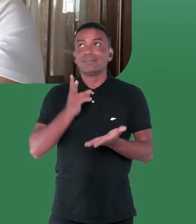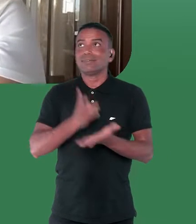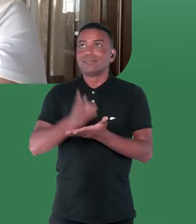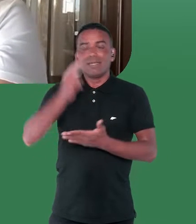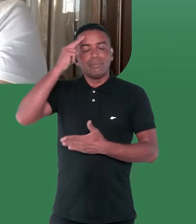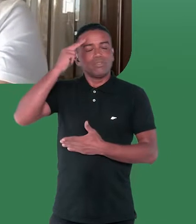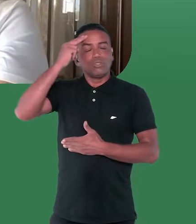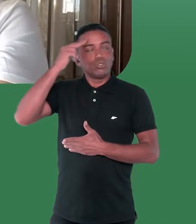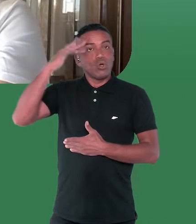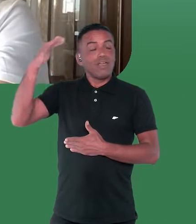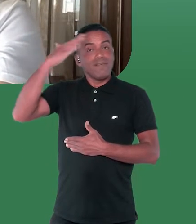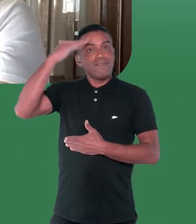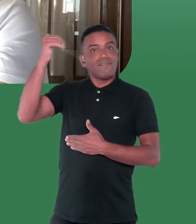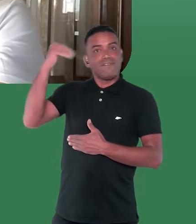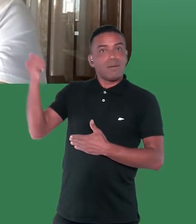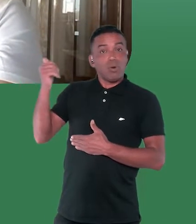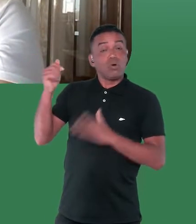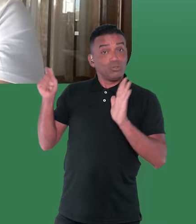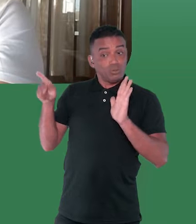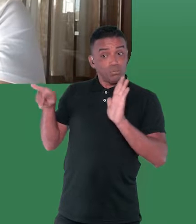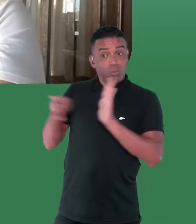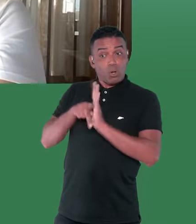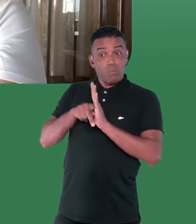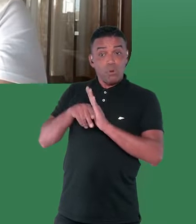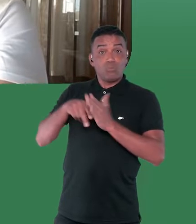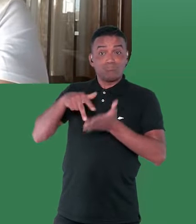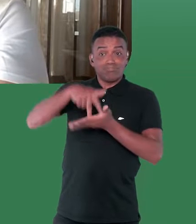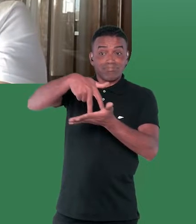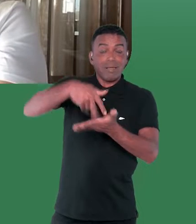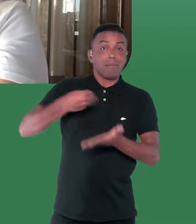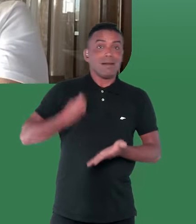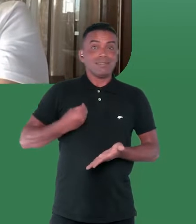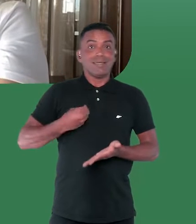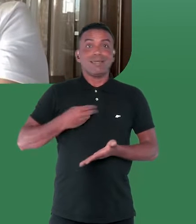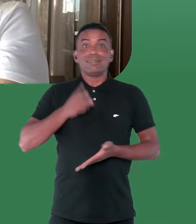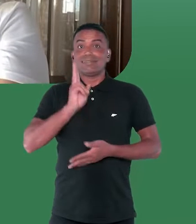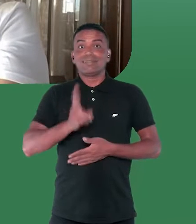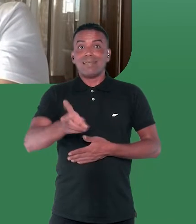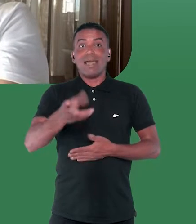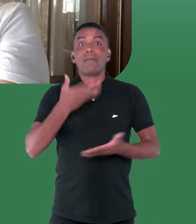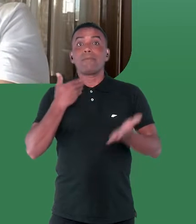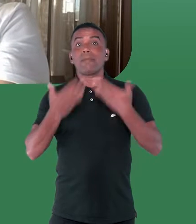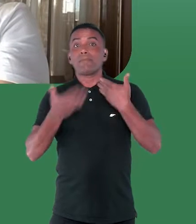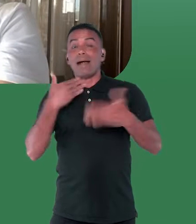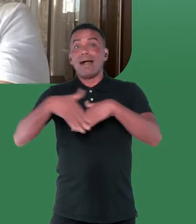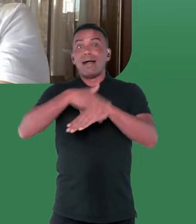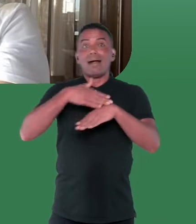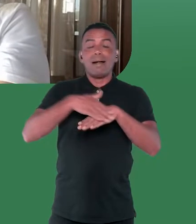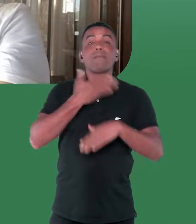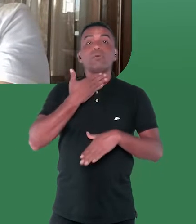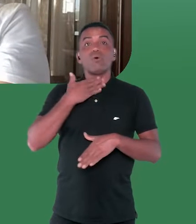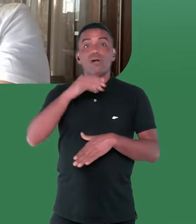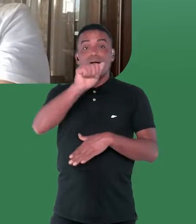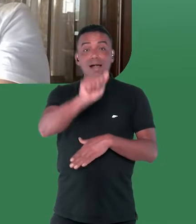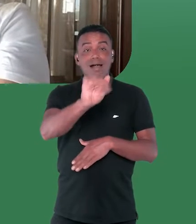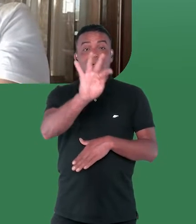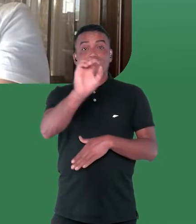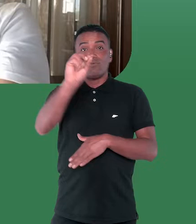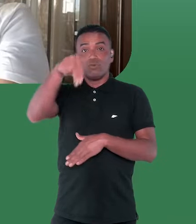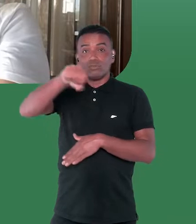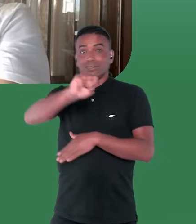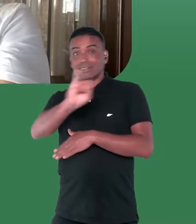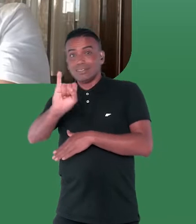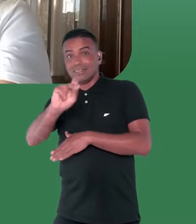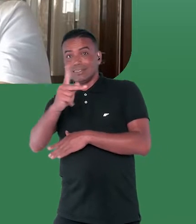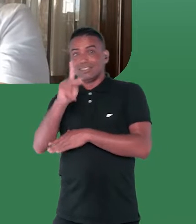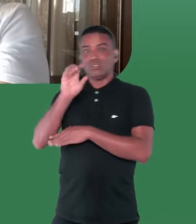Eu sempre sonhei que ia ficar famoso, mas não a ponto de estarmos sempre um papo. Já tem algumas décadas que eu acompanho o trabalho do Afonsinho, depois você chegou,